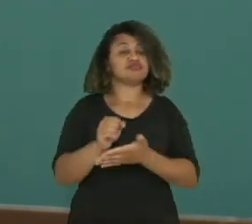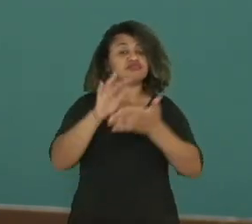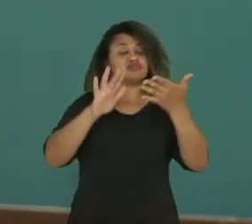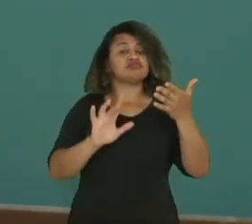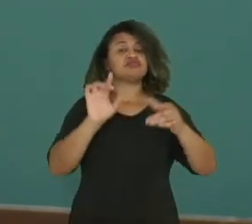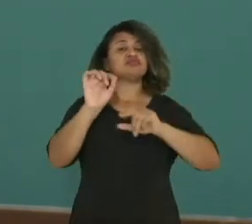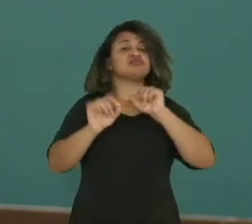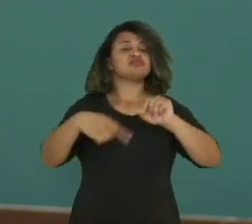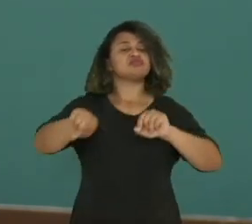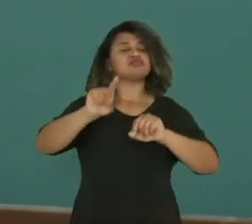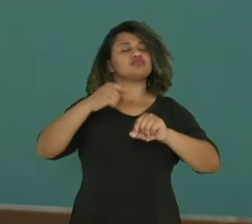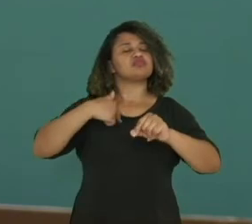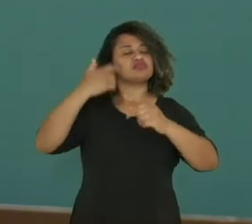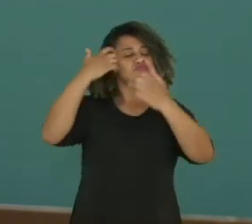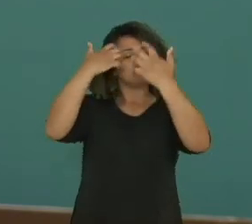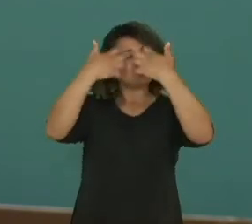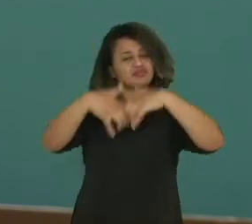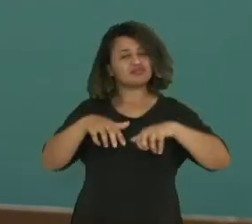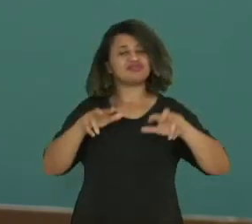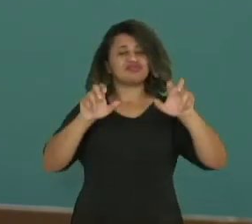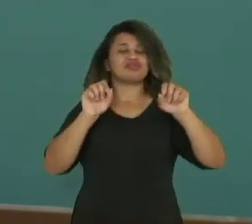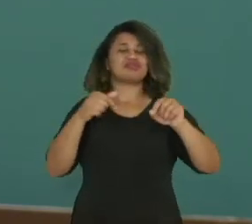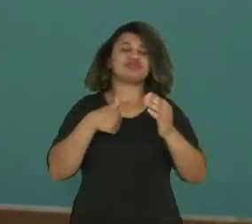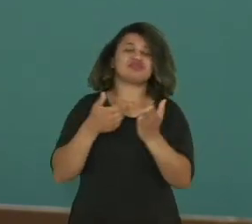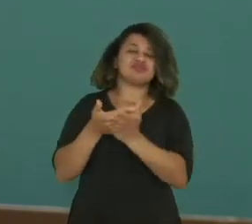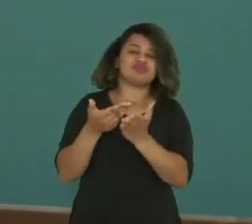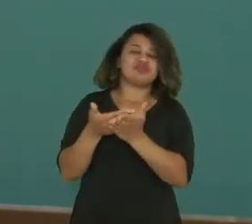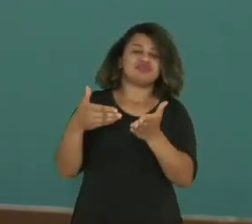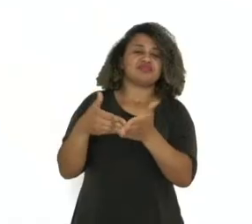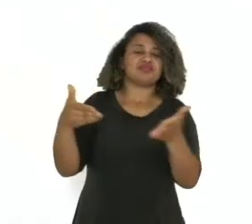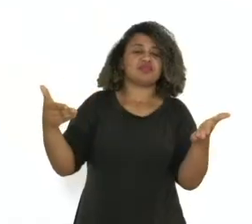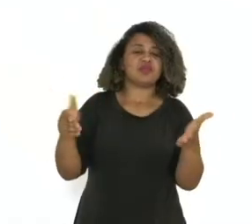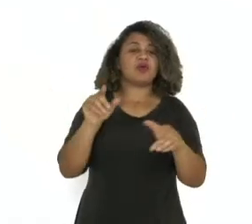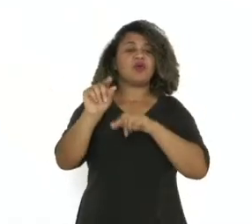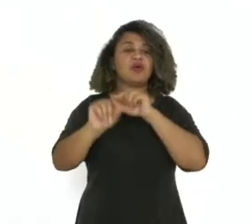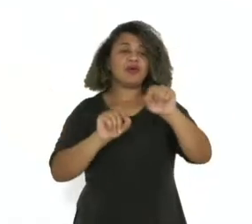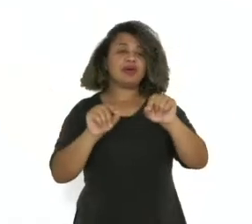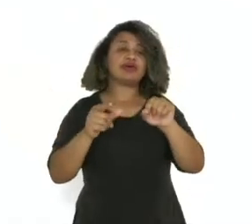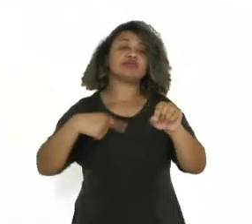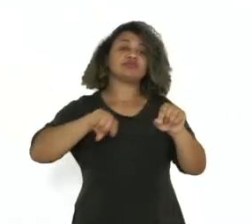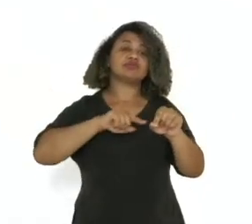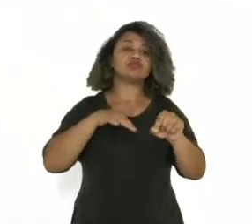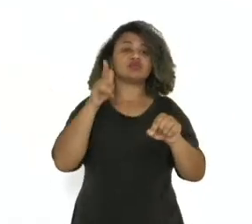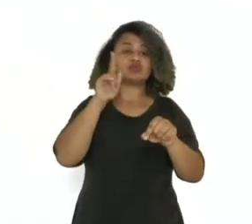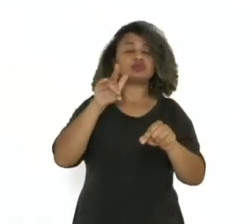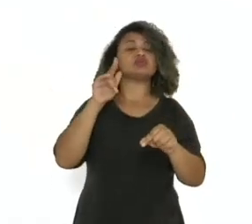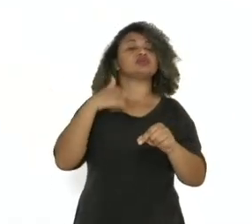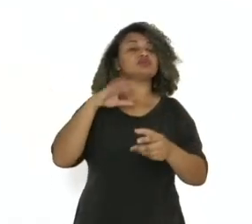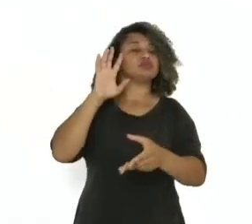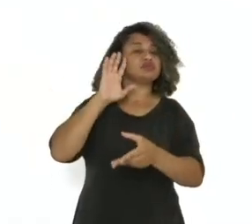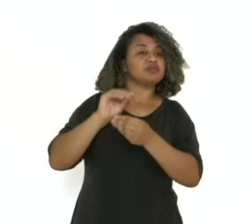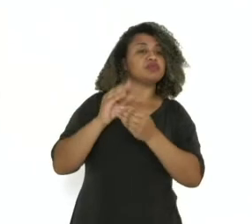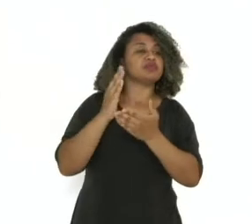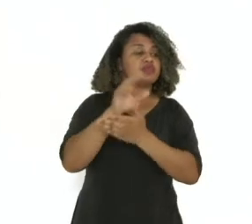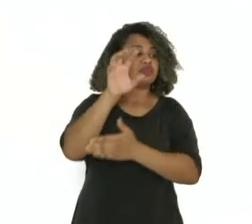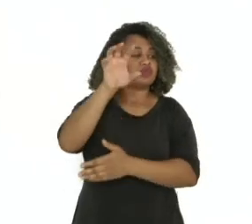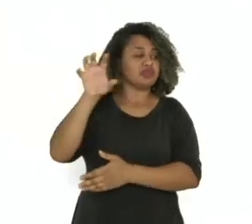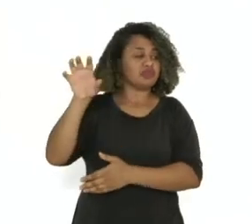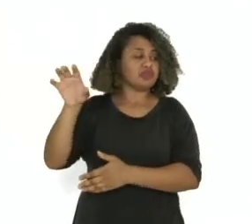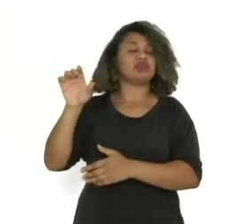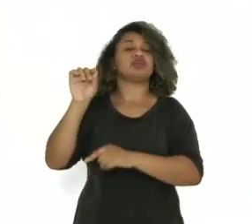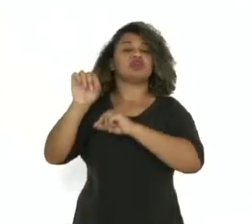atividadezinha ali para vocês pensarem a respeito do que nós estudamos até aqui. Agora que a gente já analisou as sub-regiões nordestinas,